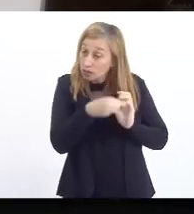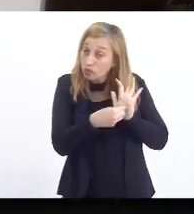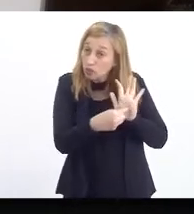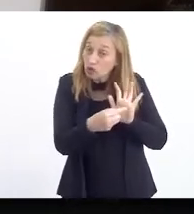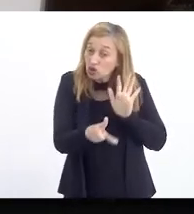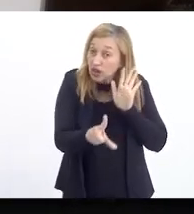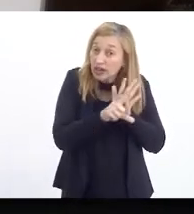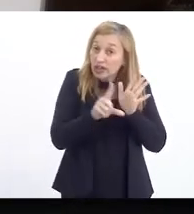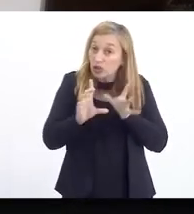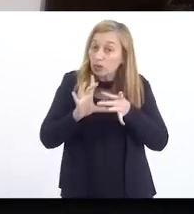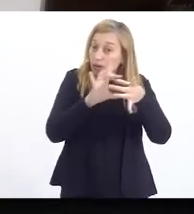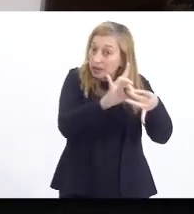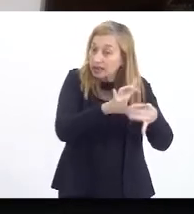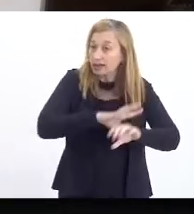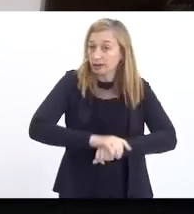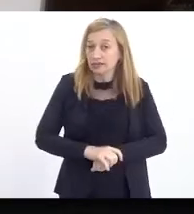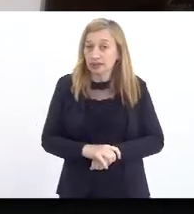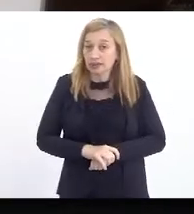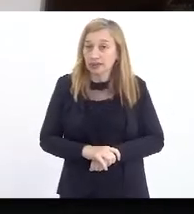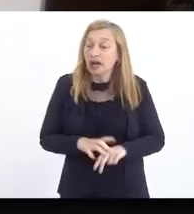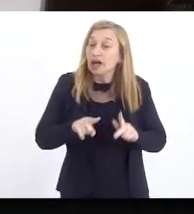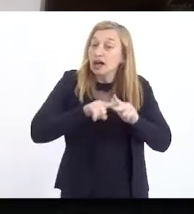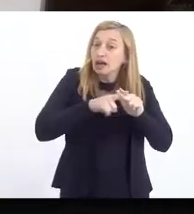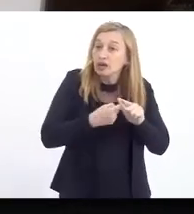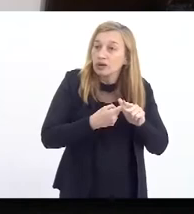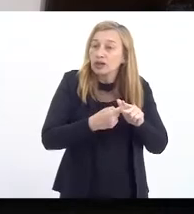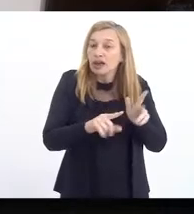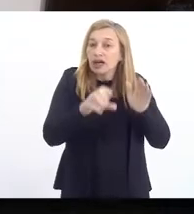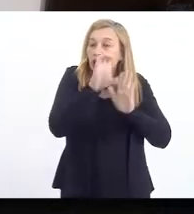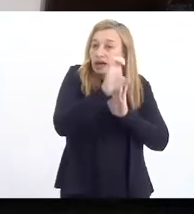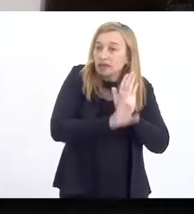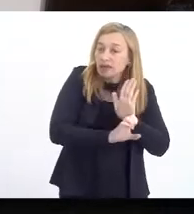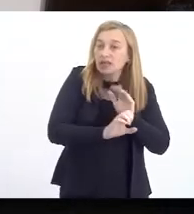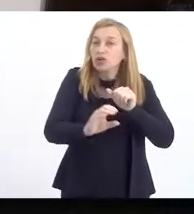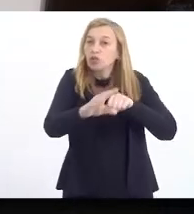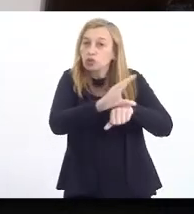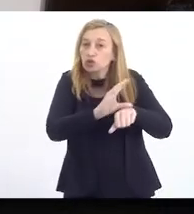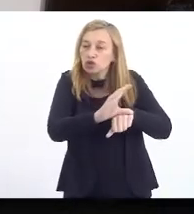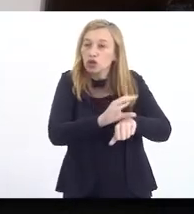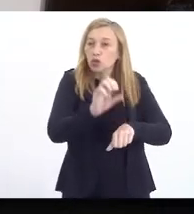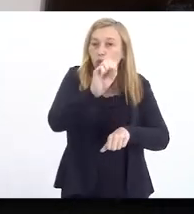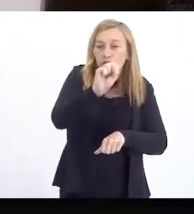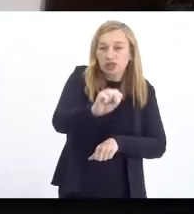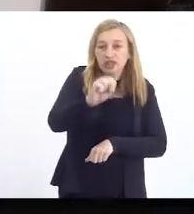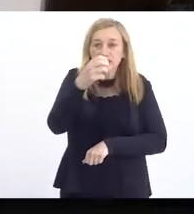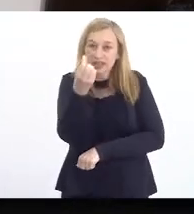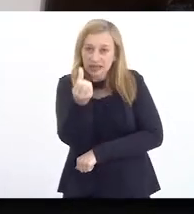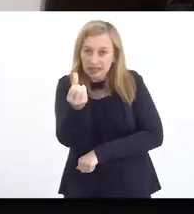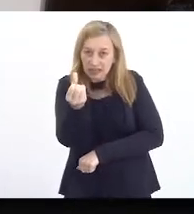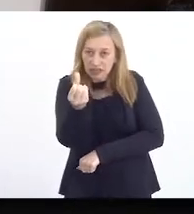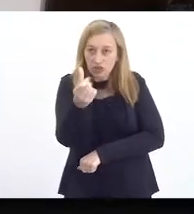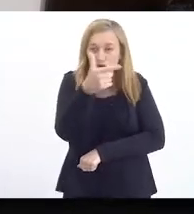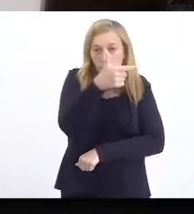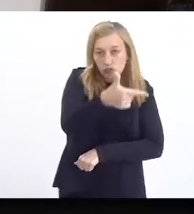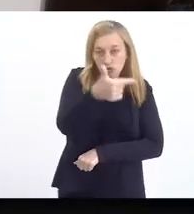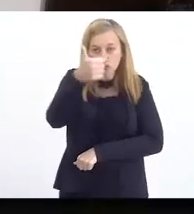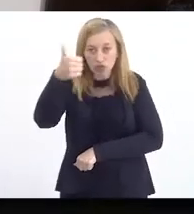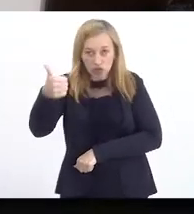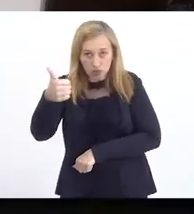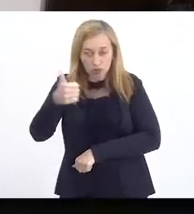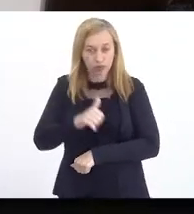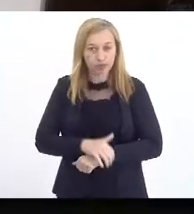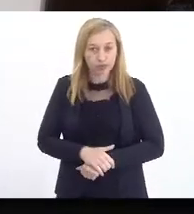lei complementar regulamentar a emenda constitucional 86 de